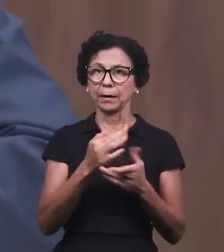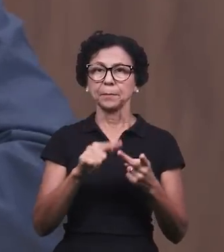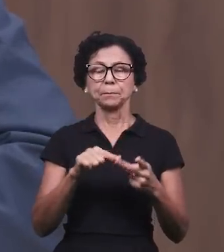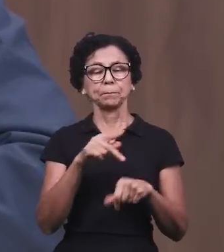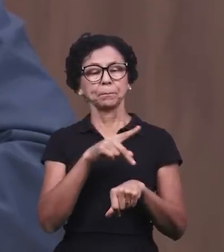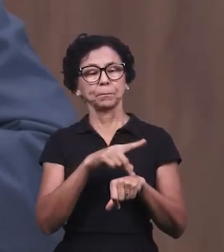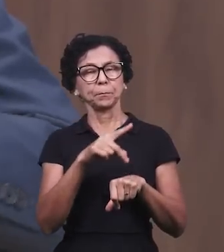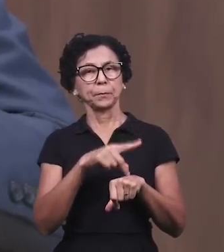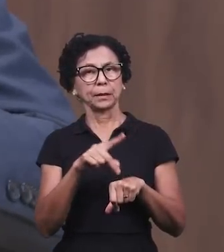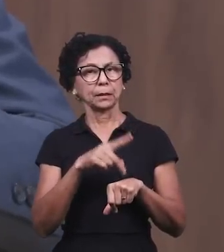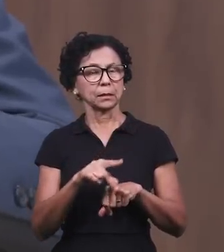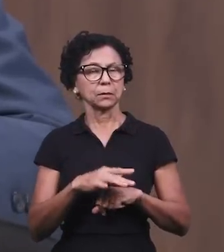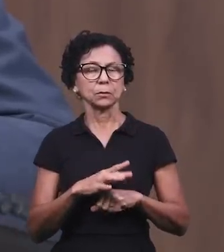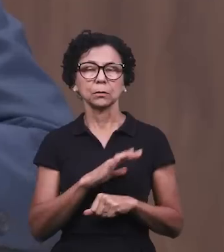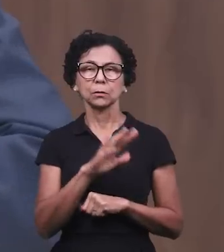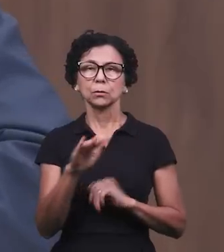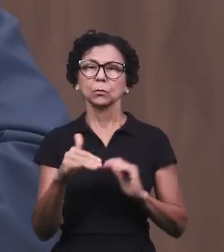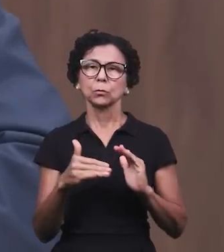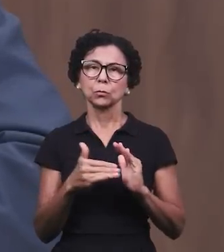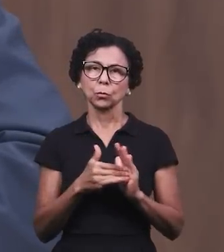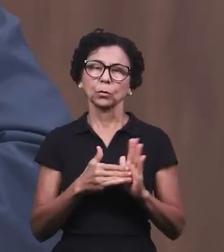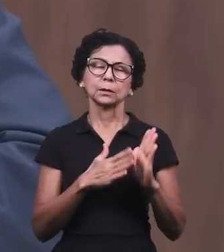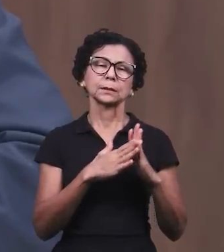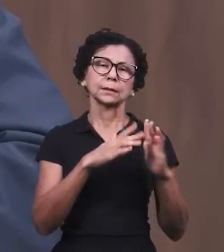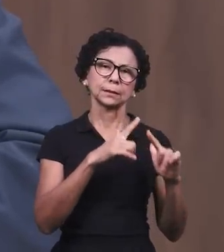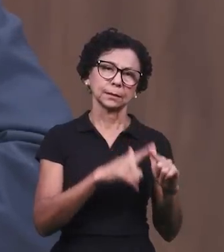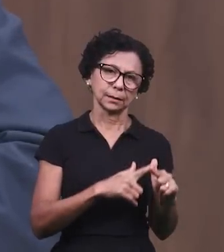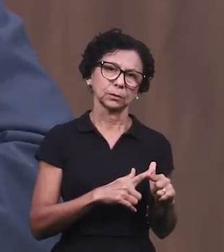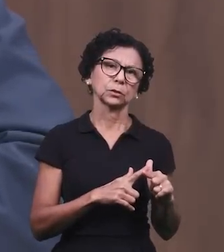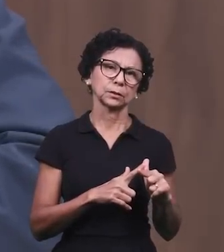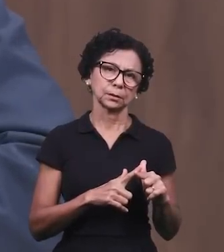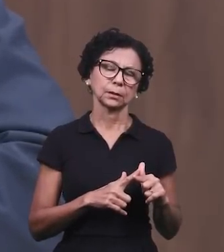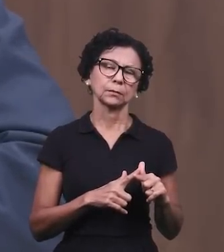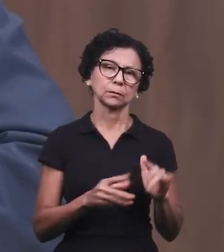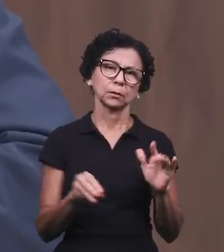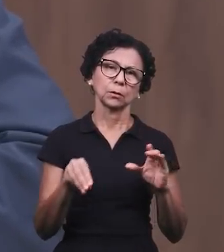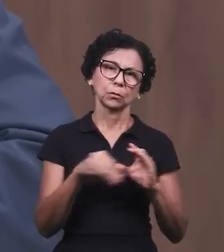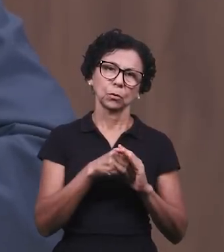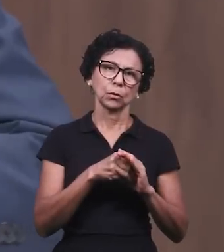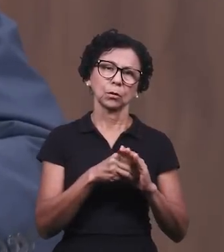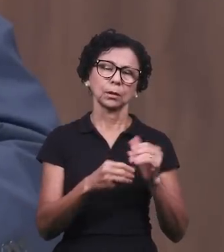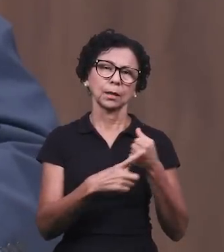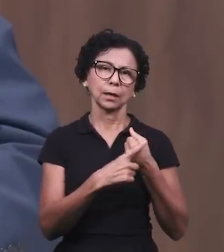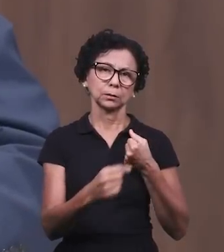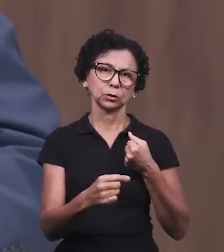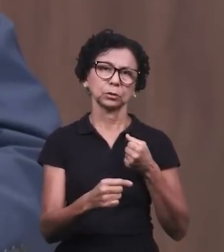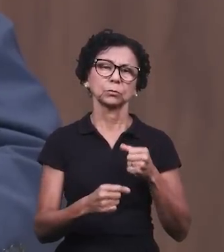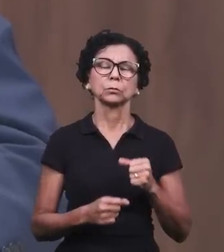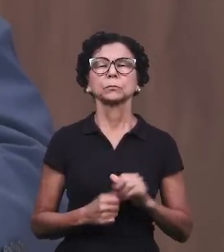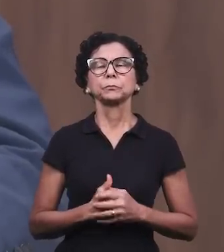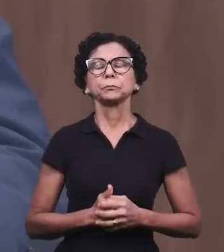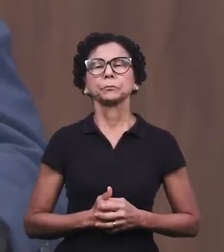sem exceção, colocam esse artigo dizendo que a Bíblia é a única regra de fé e prática. Na verdade,